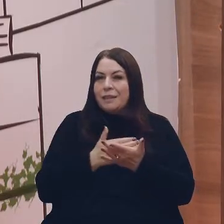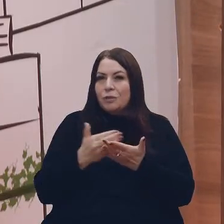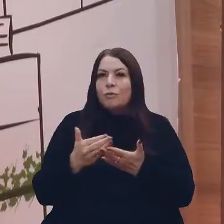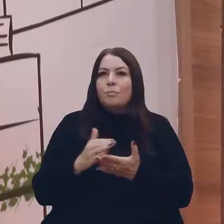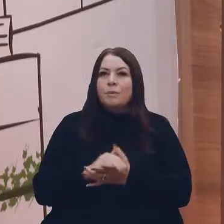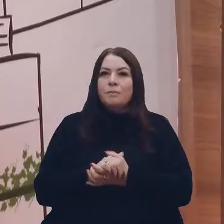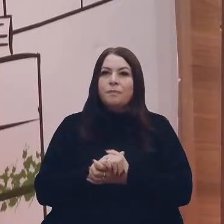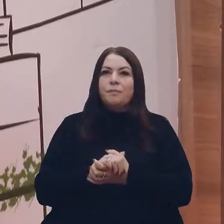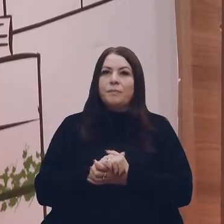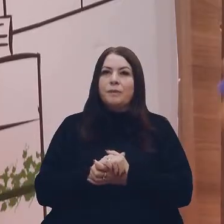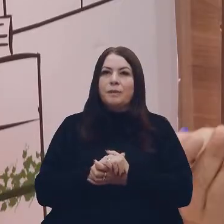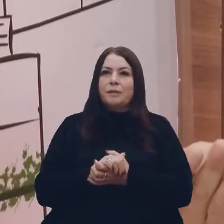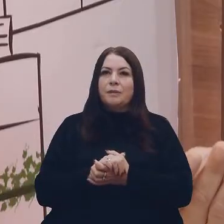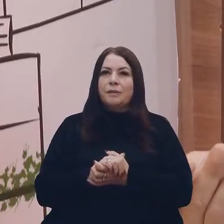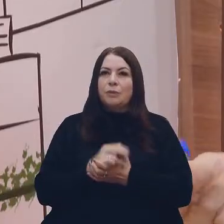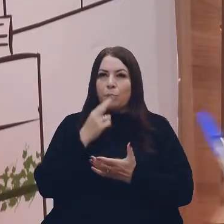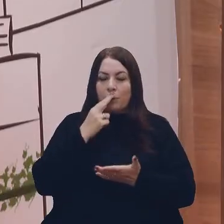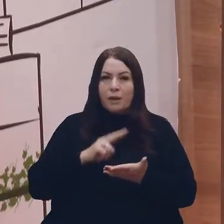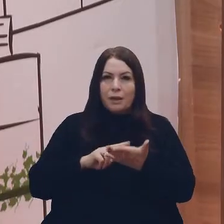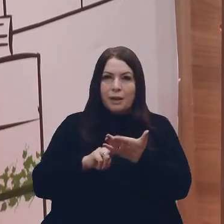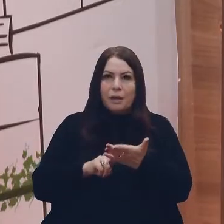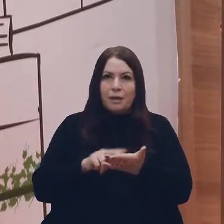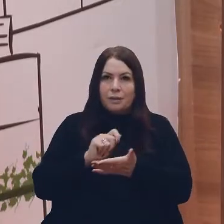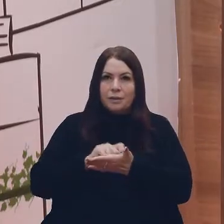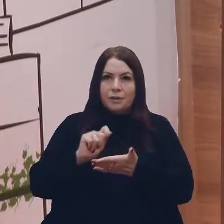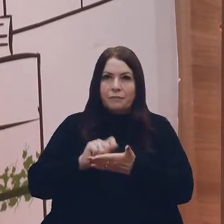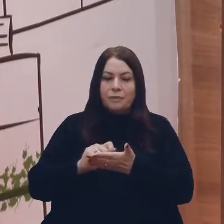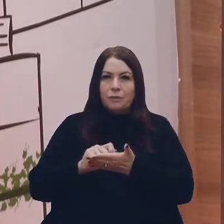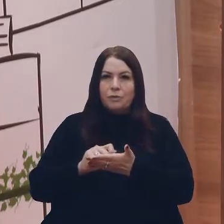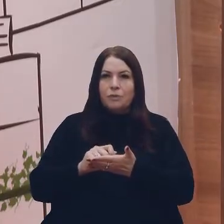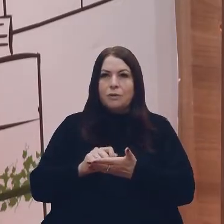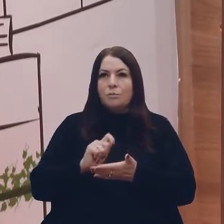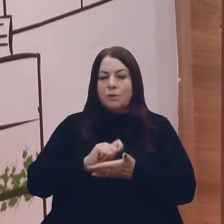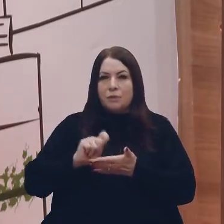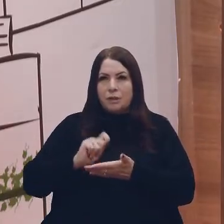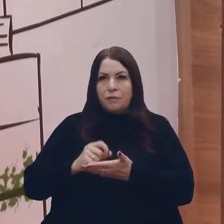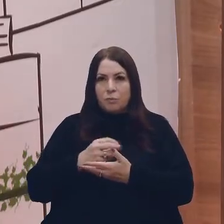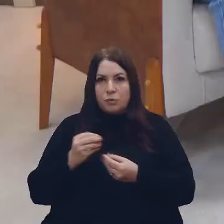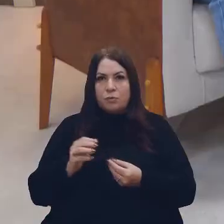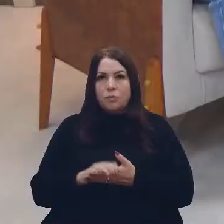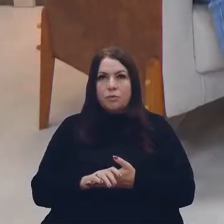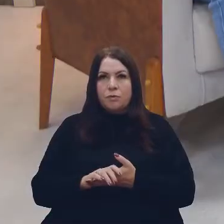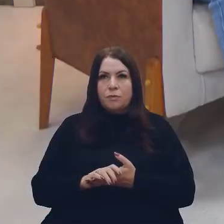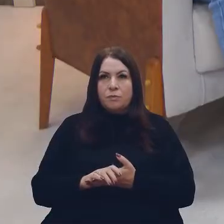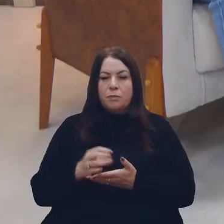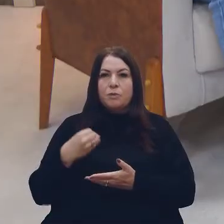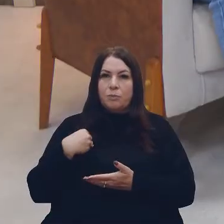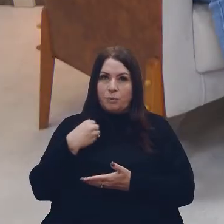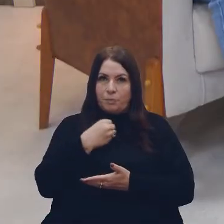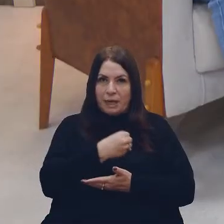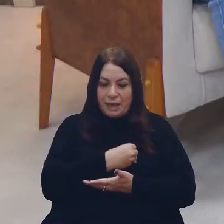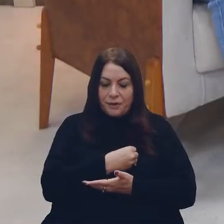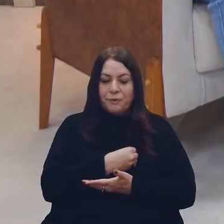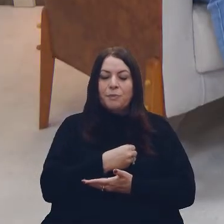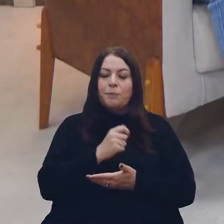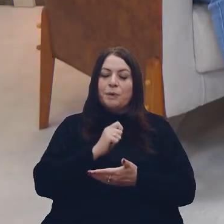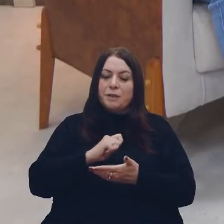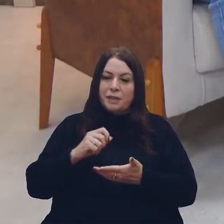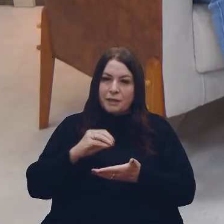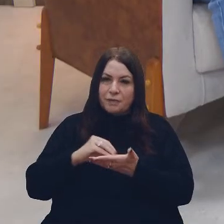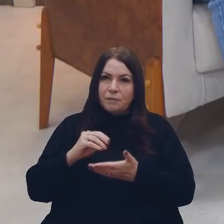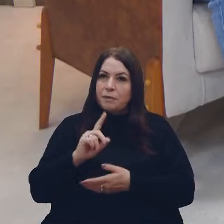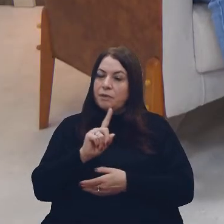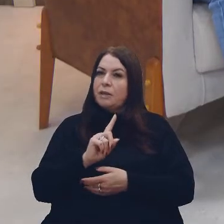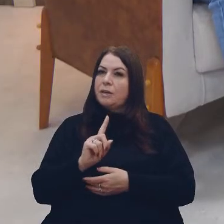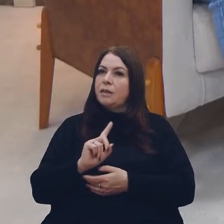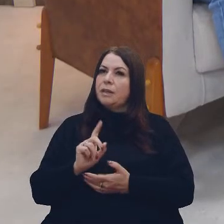partir de uma carta que eu escrevi para ele, né, como eu escrevo muito e tal... Isso para o médico? Para o médico. Eu escrevi para o médico, ele